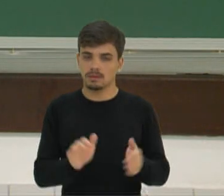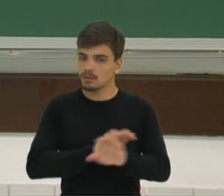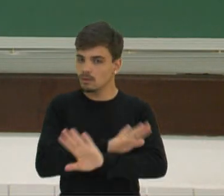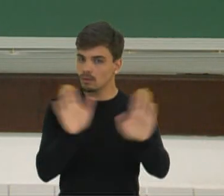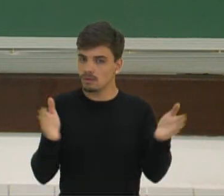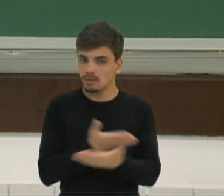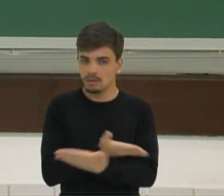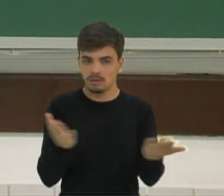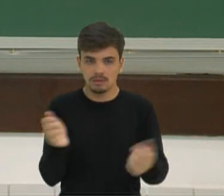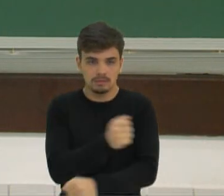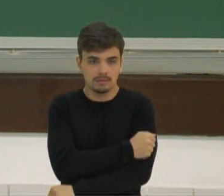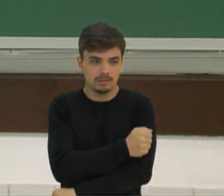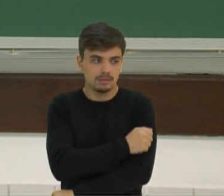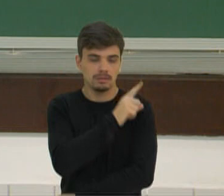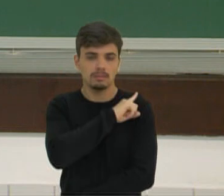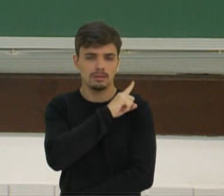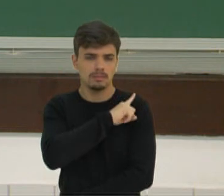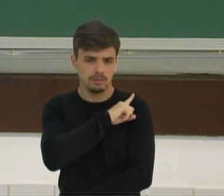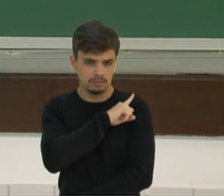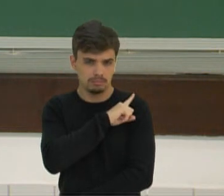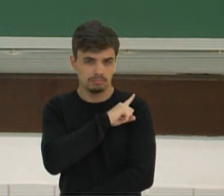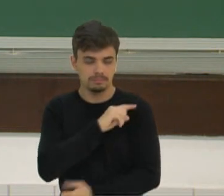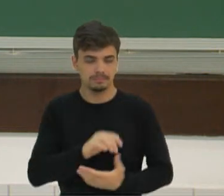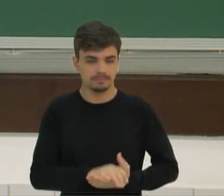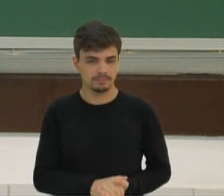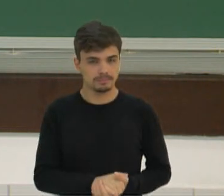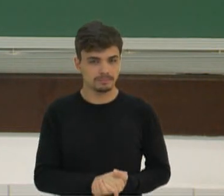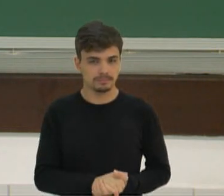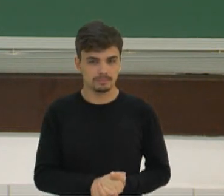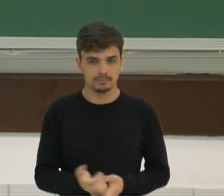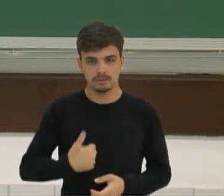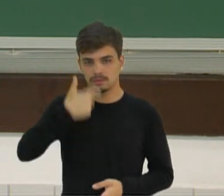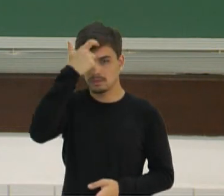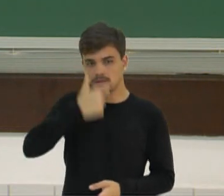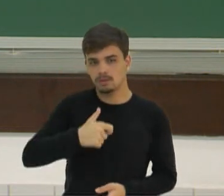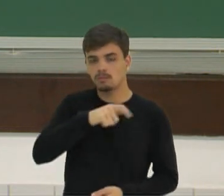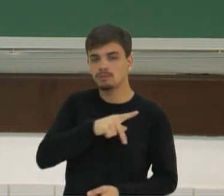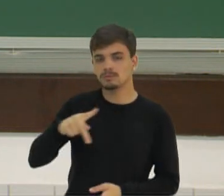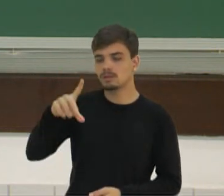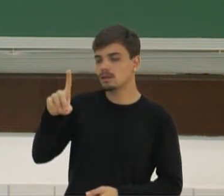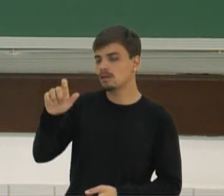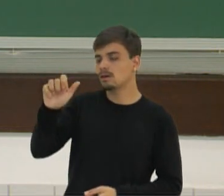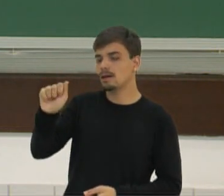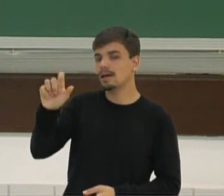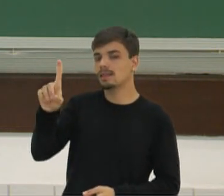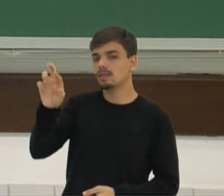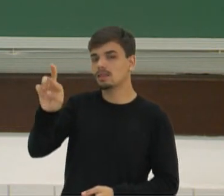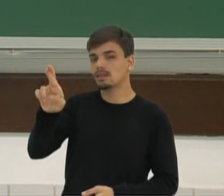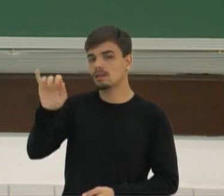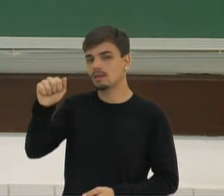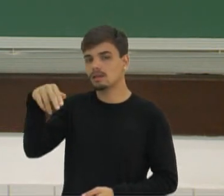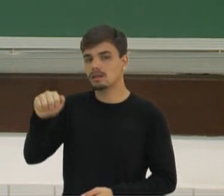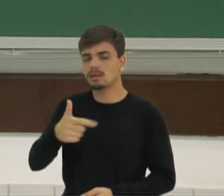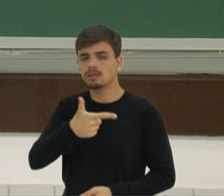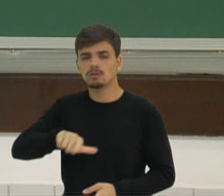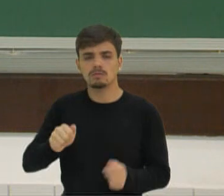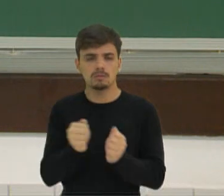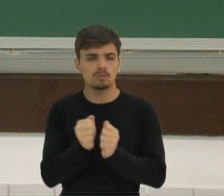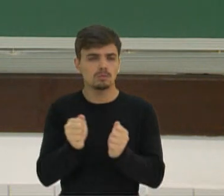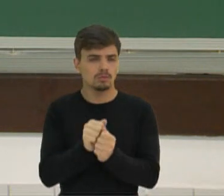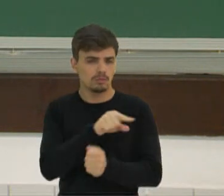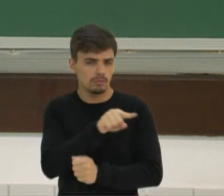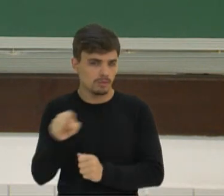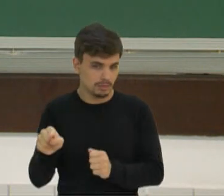Hola, estudiantes de la primera serie de la enseñanza media. Eu sou a profe Adriana e estarei com vocês em mais uma classe de